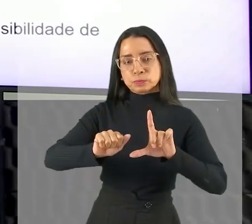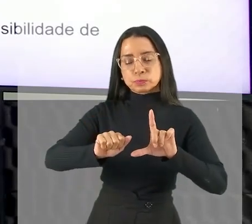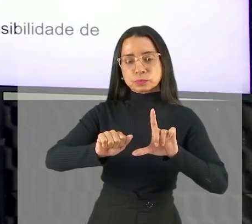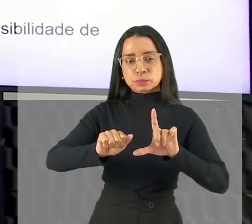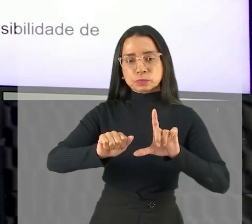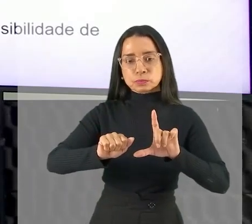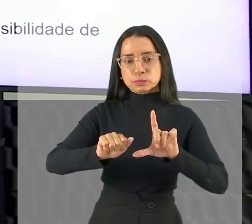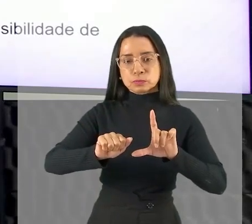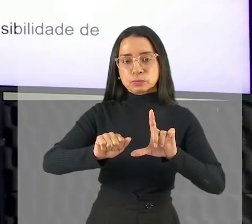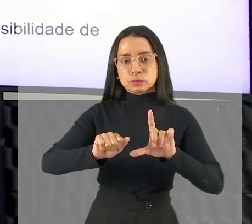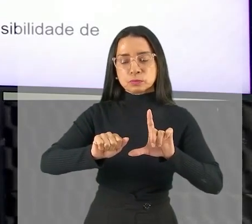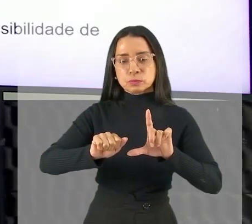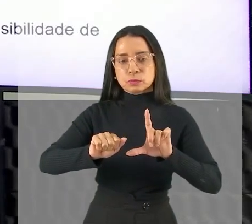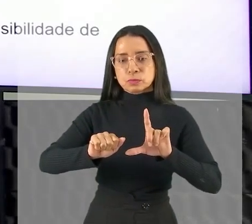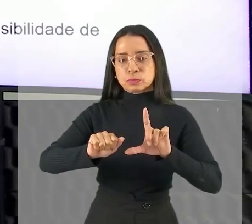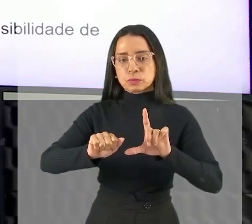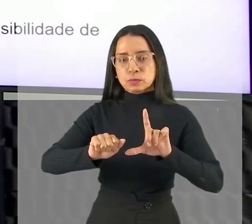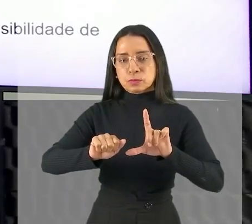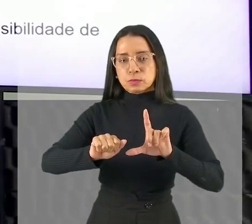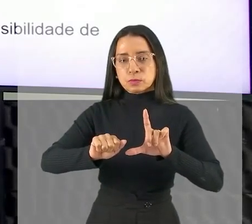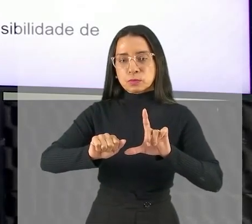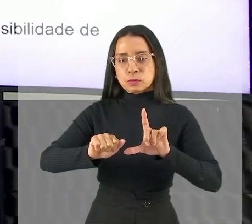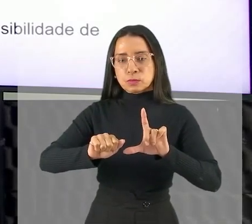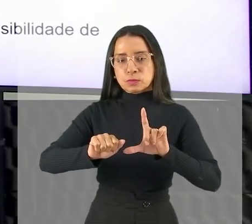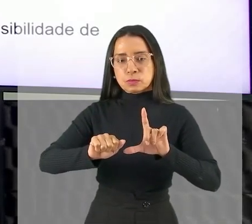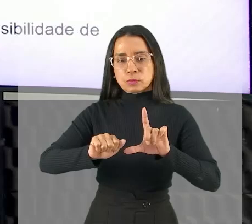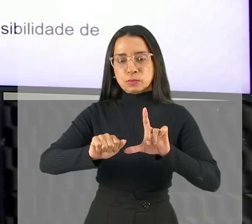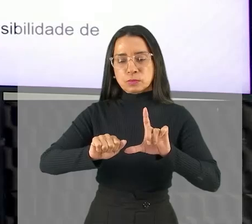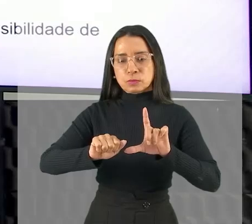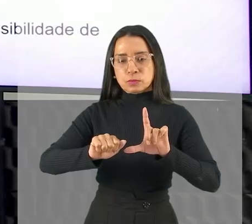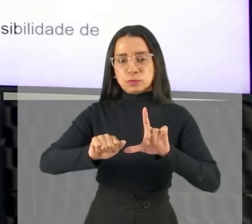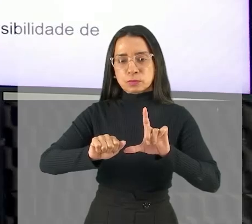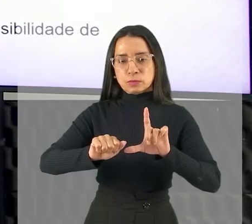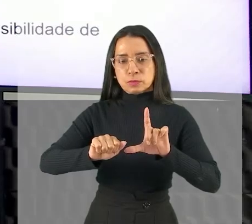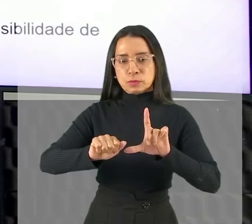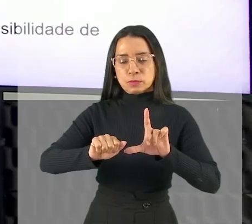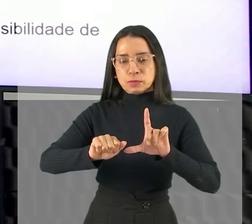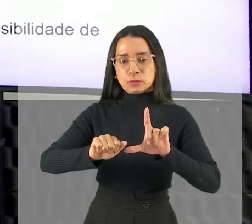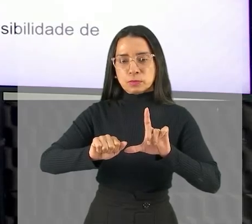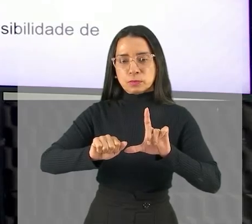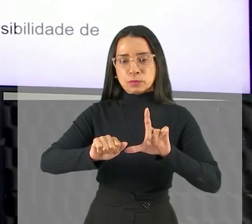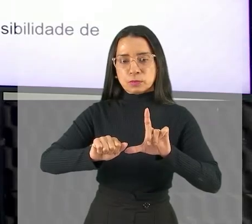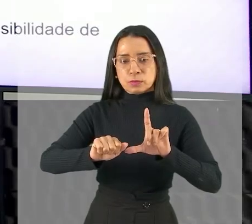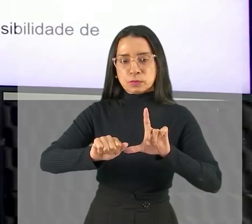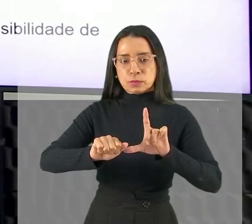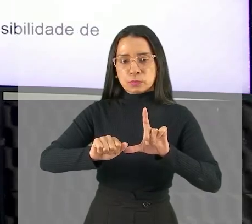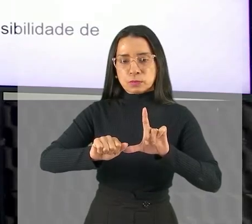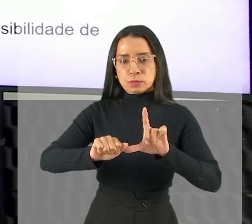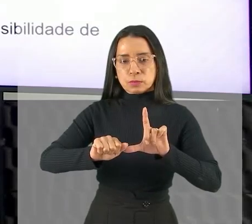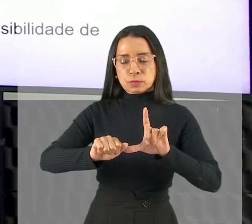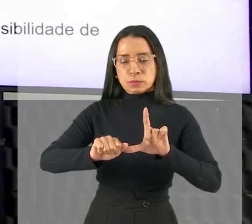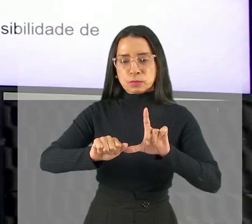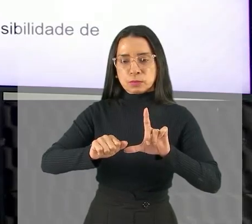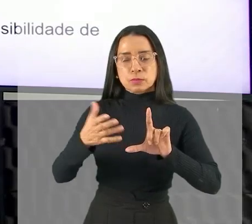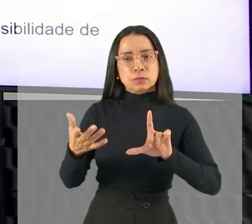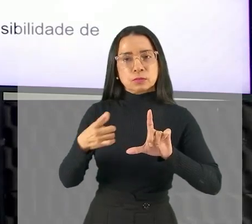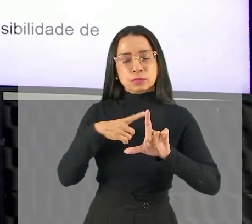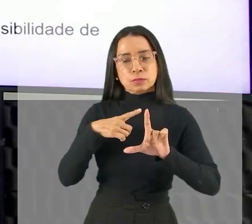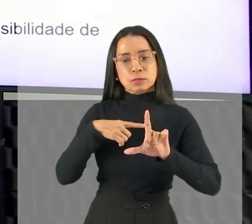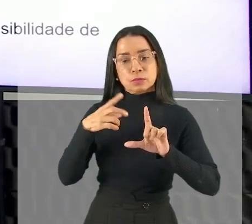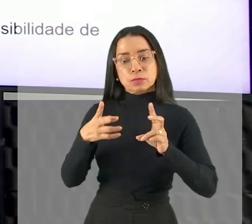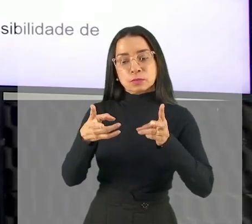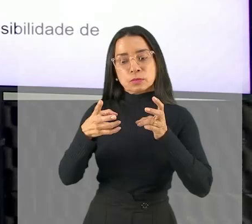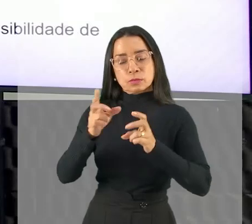é a angústia alimentada pela constatação da irreversibilidade da morte. Então, a gente tem até que